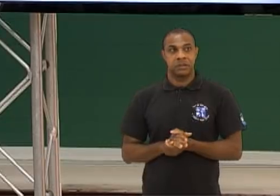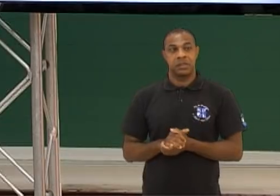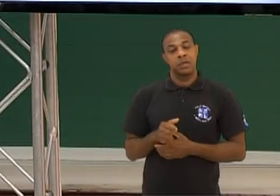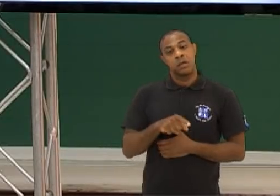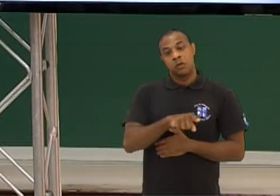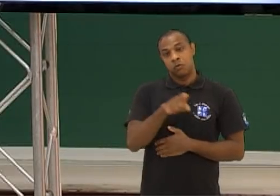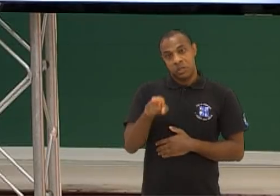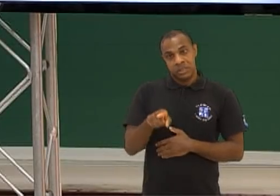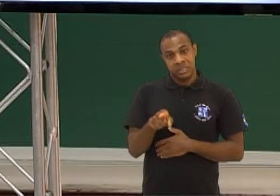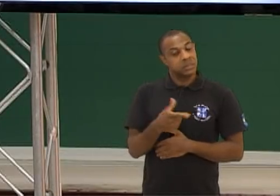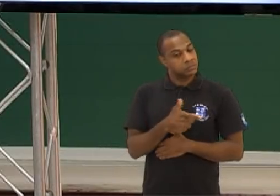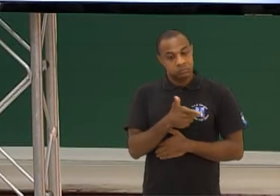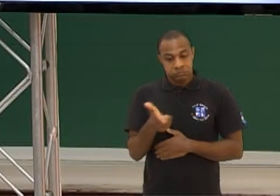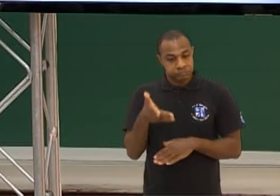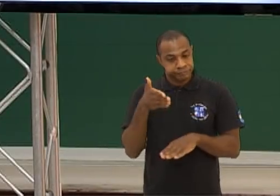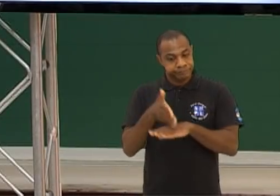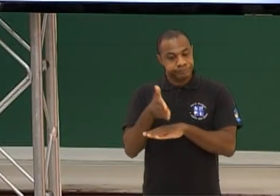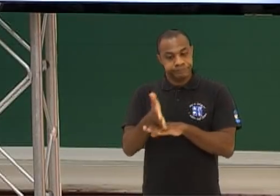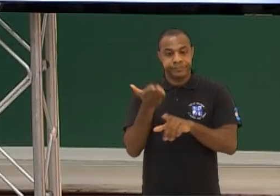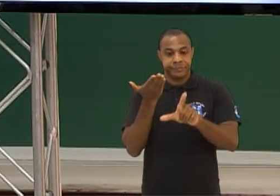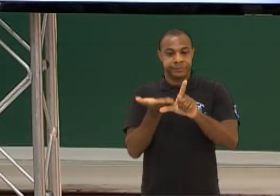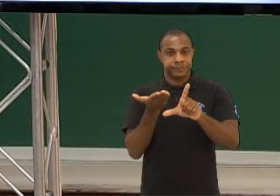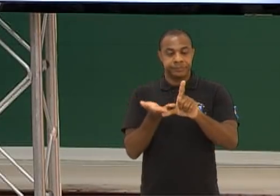você que não tem